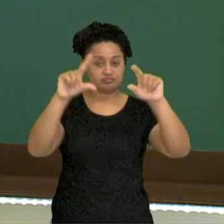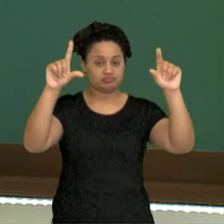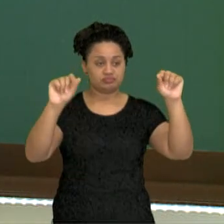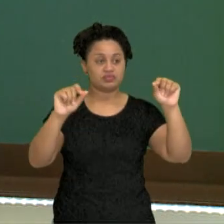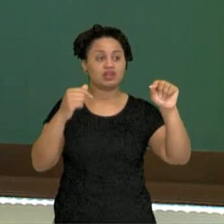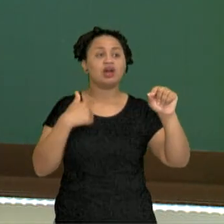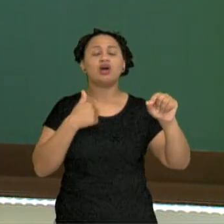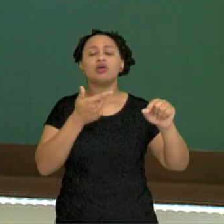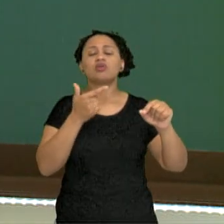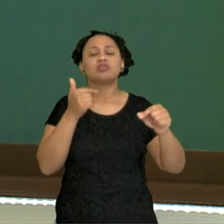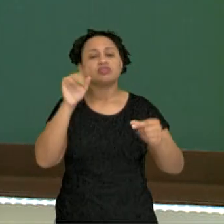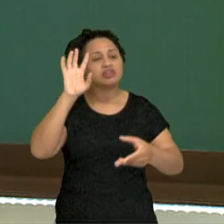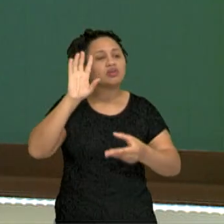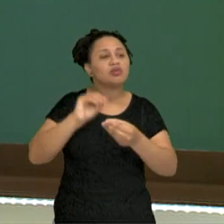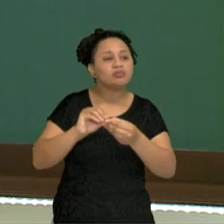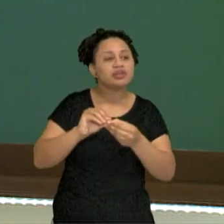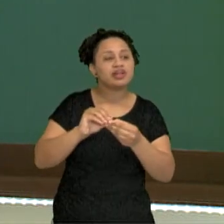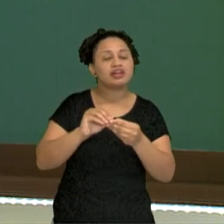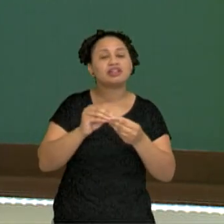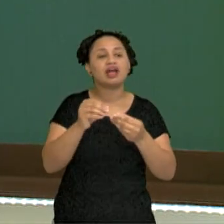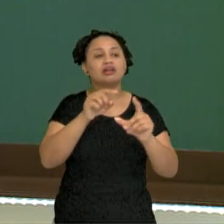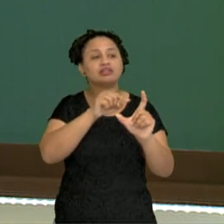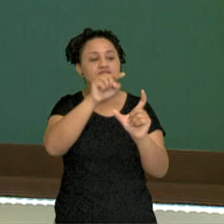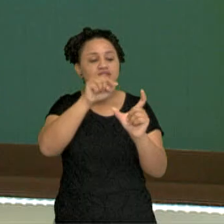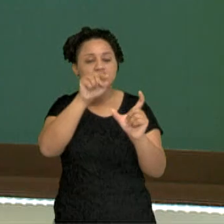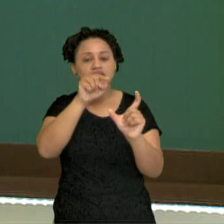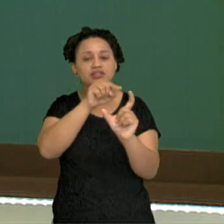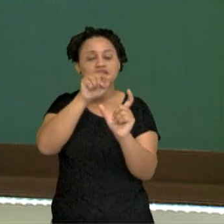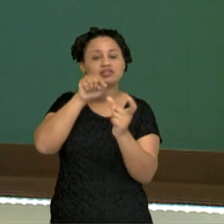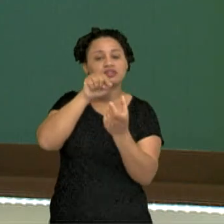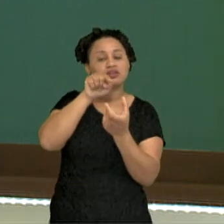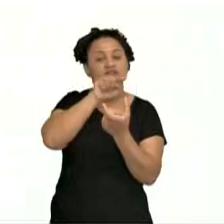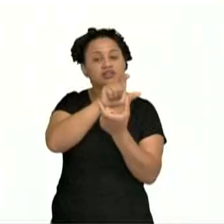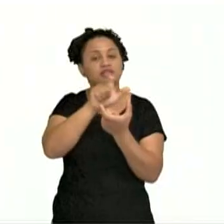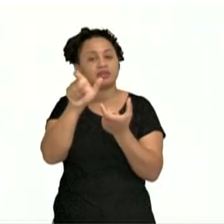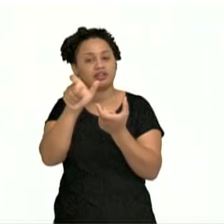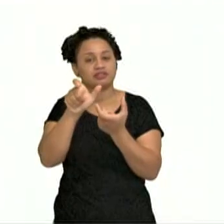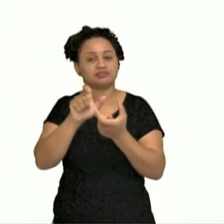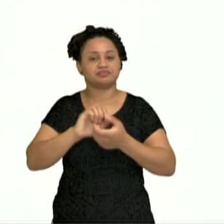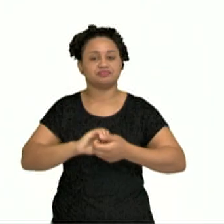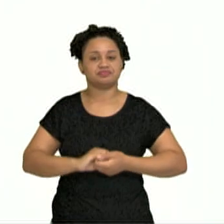você chega em relação à acentuação dessas palavras? Já voltamos.